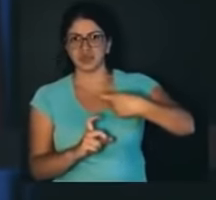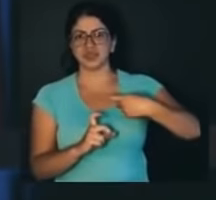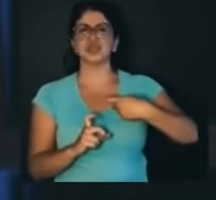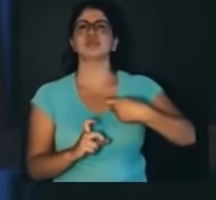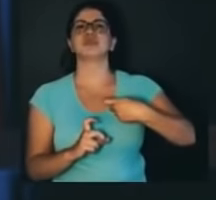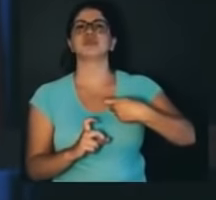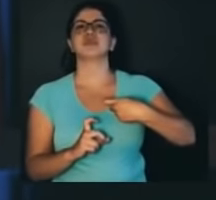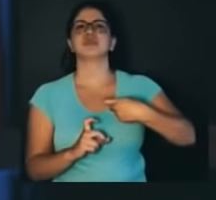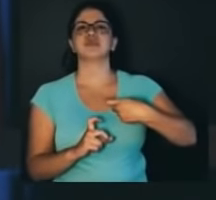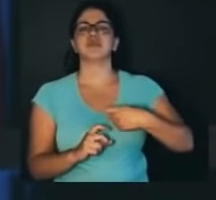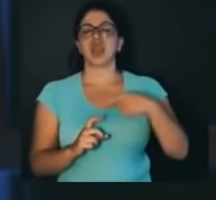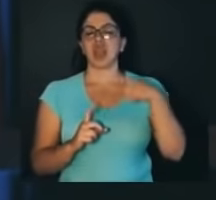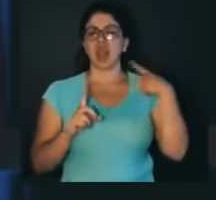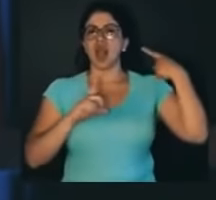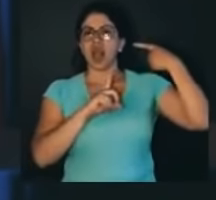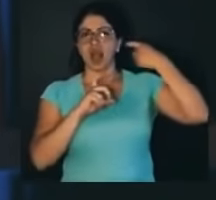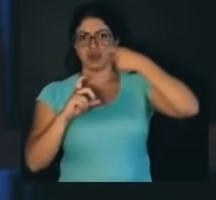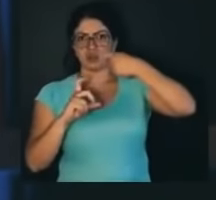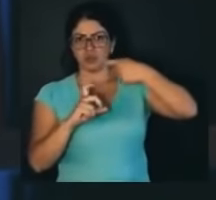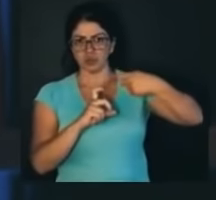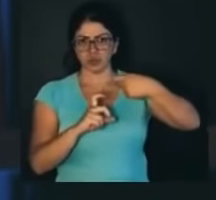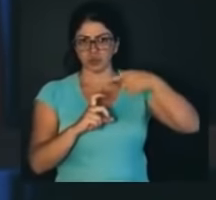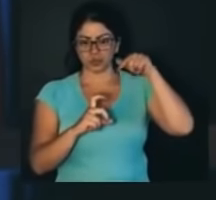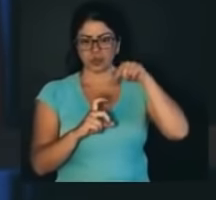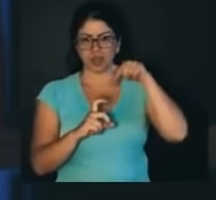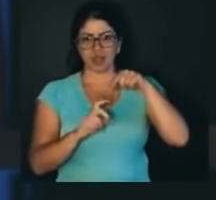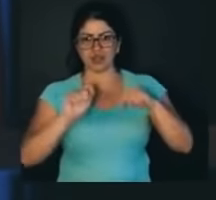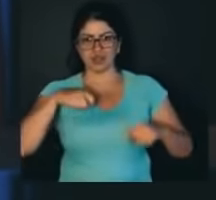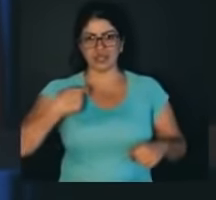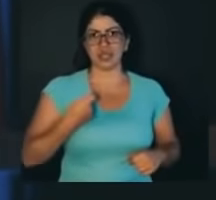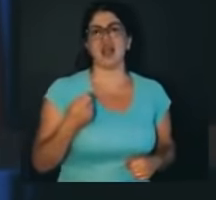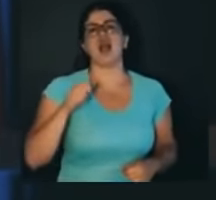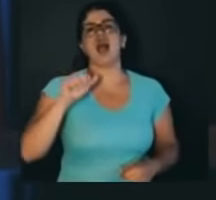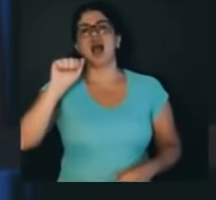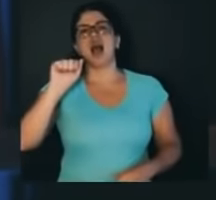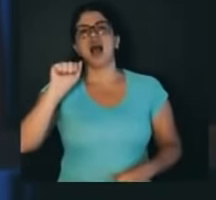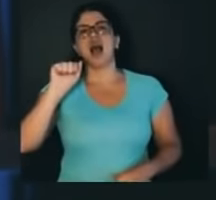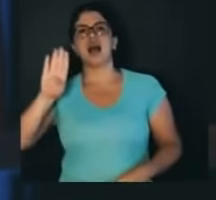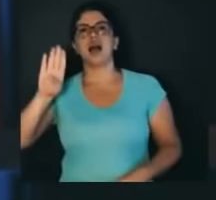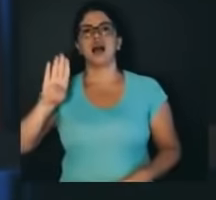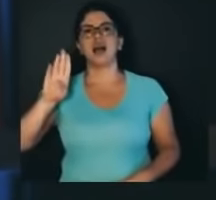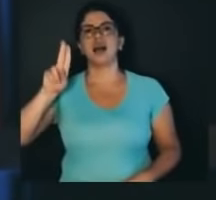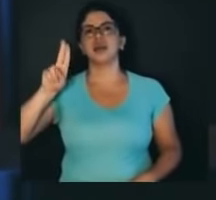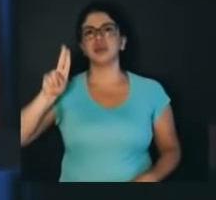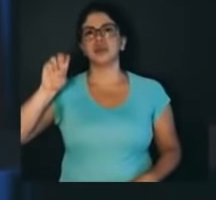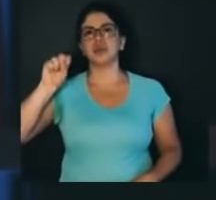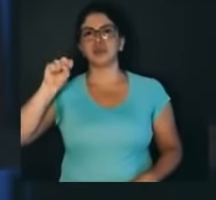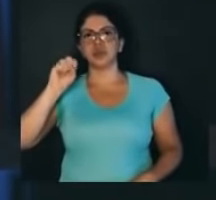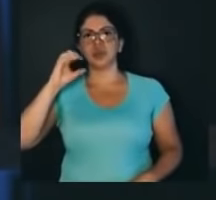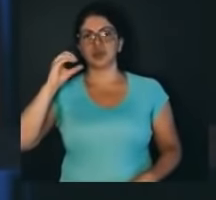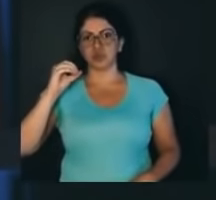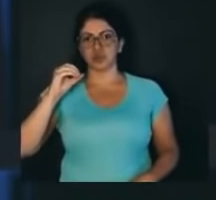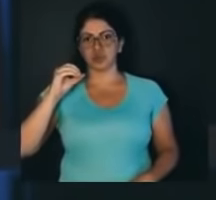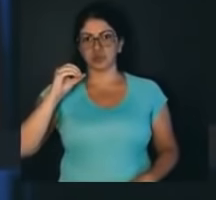eu gostaria que você preparasse o coração. Gostaria que você,